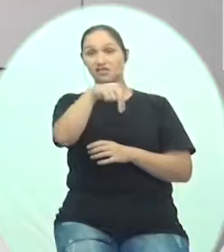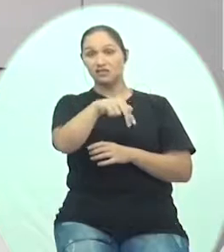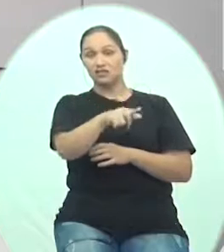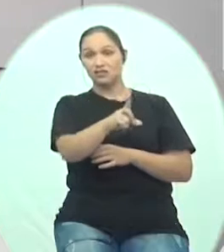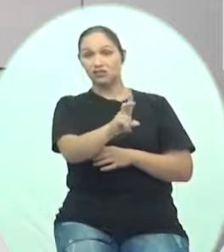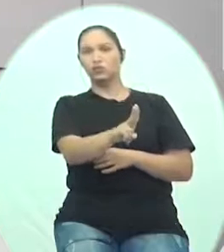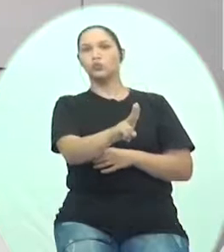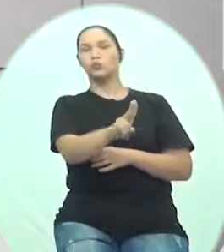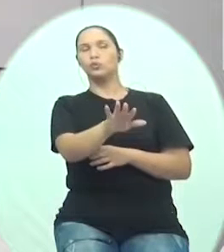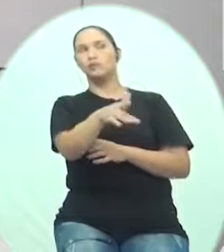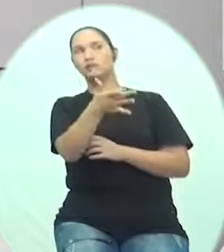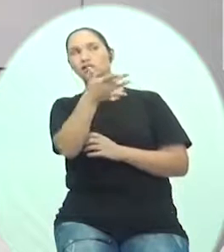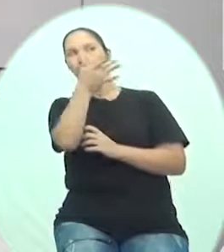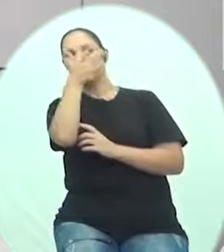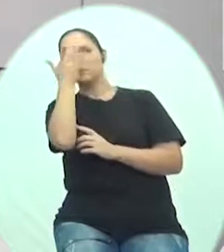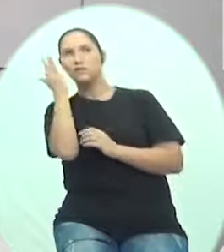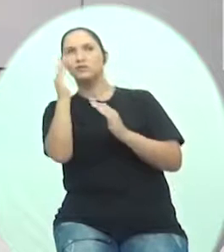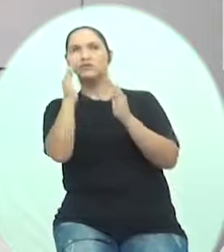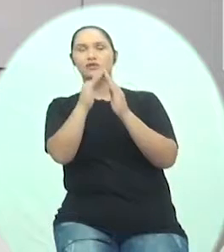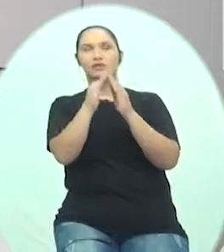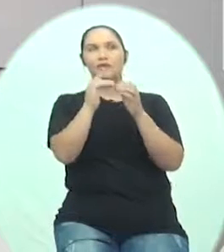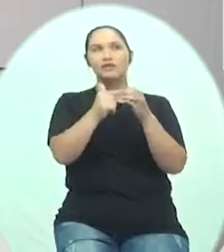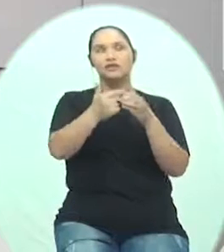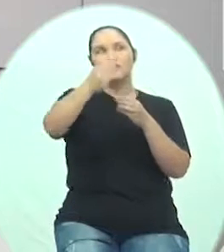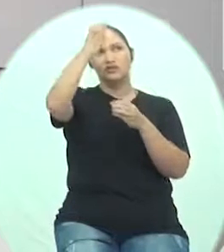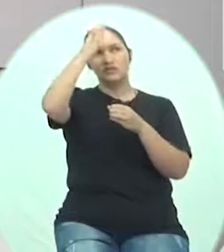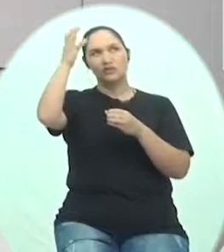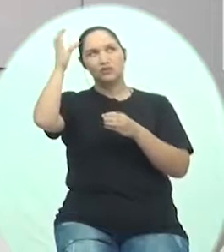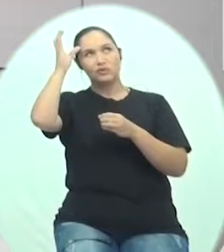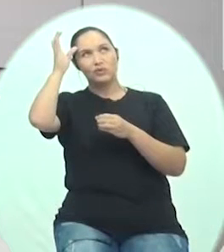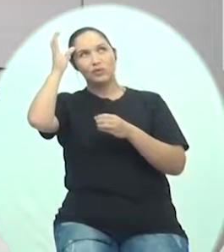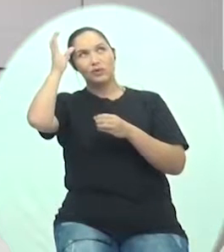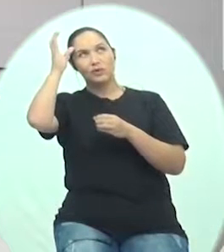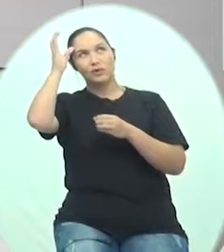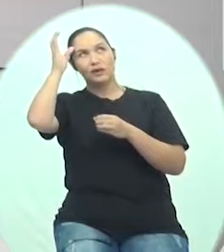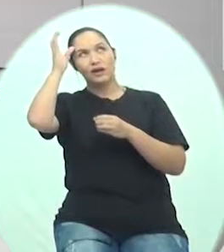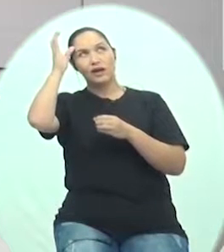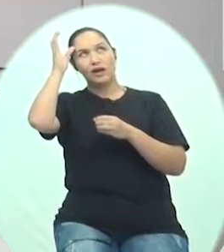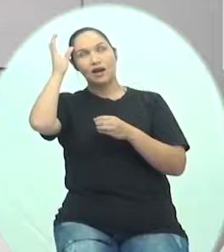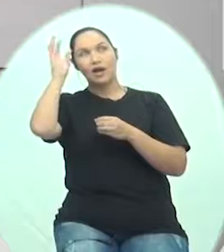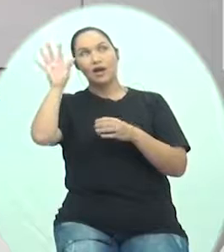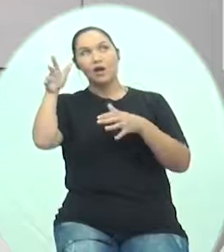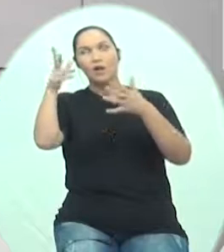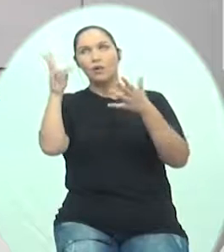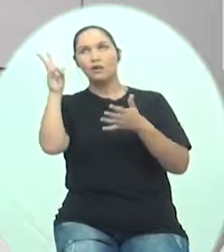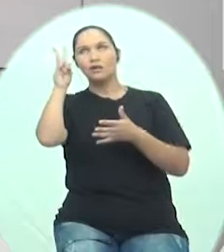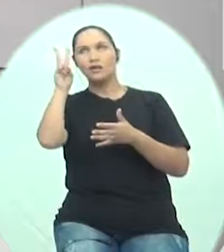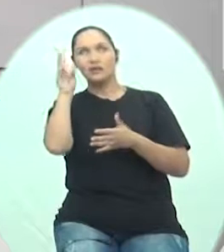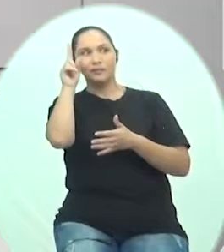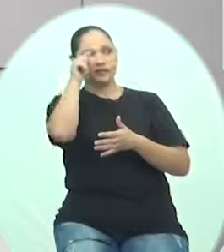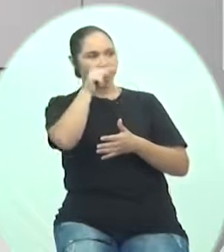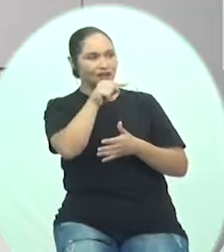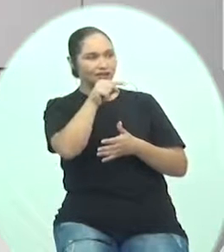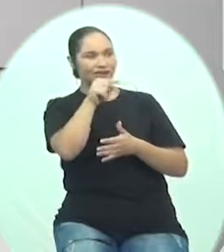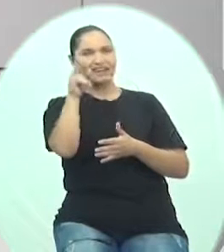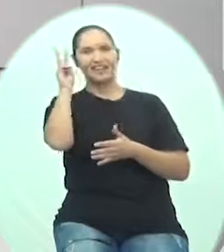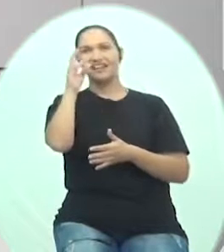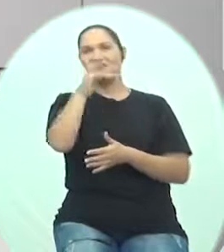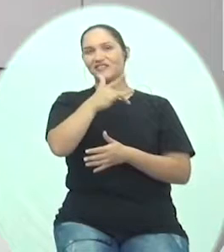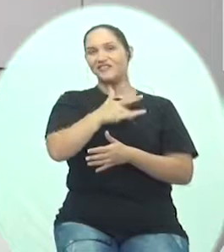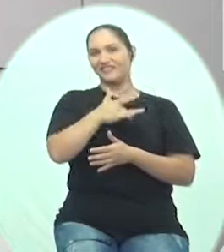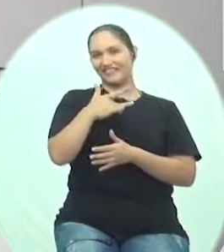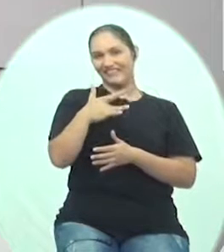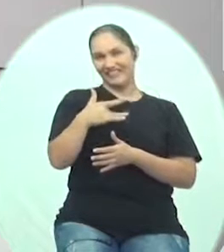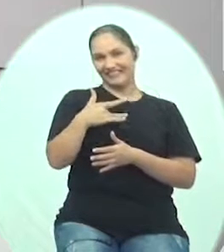na memória do criciumense a ida até aquele ponto em busca de saúde Então vai vai ser um retorno de certa maneira a uma